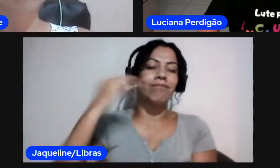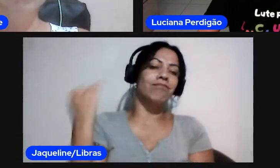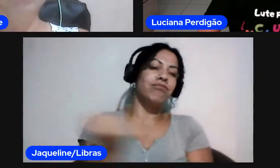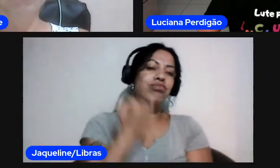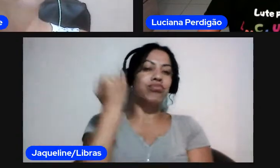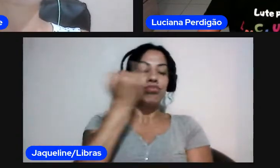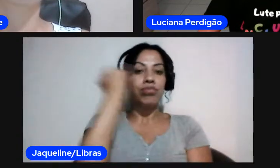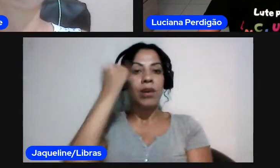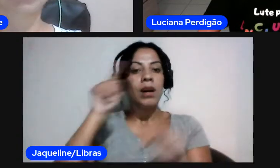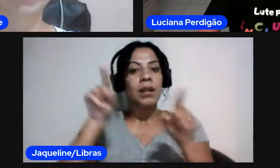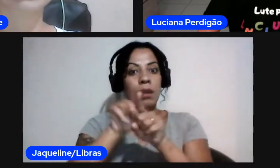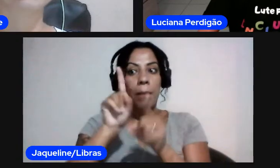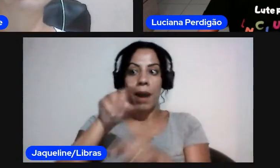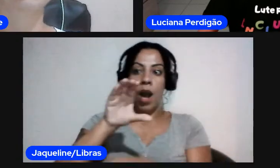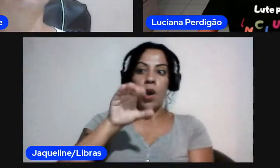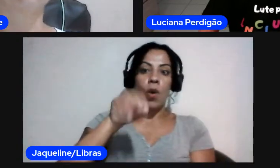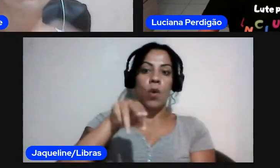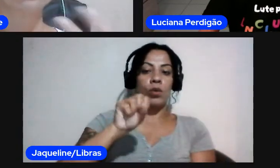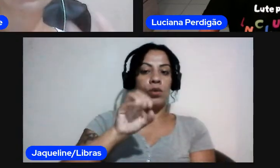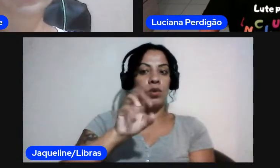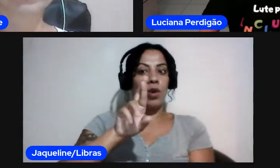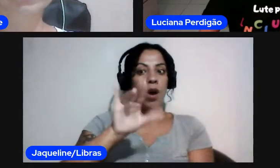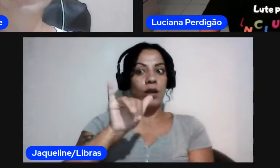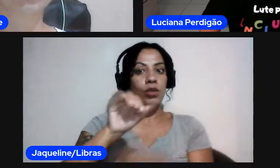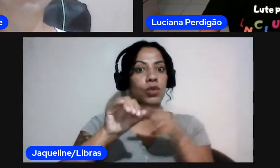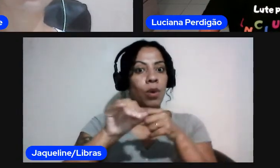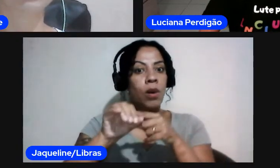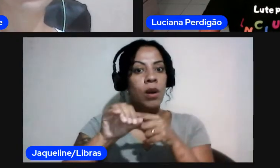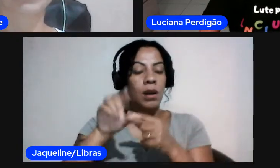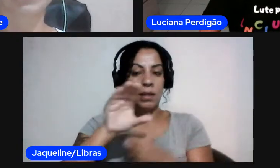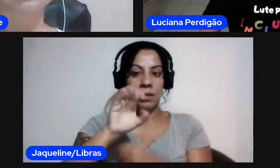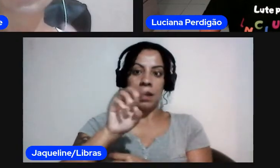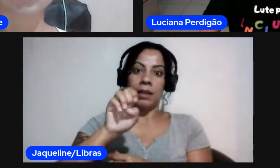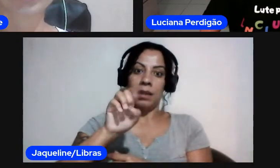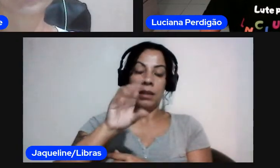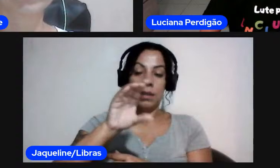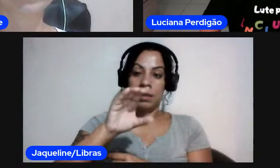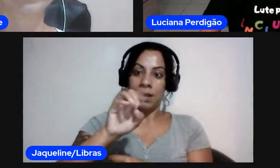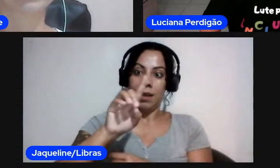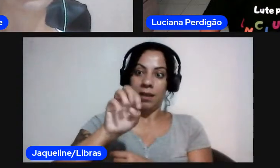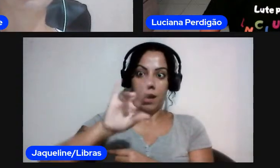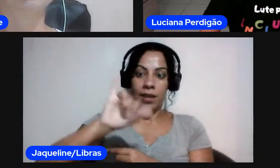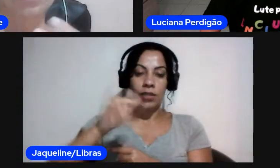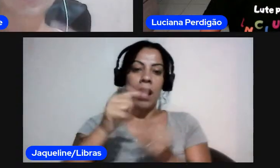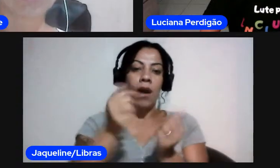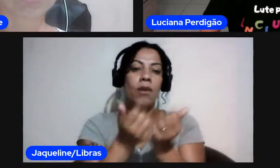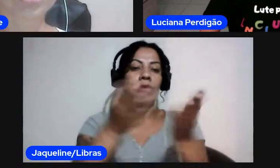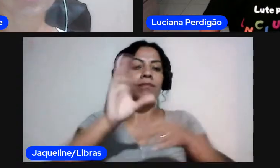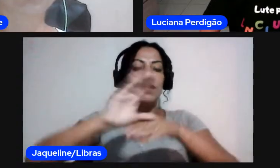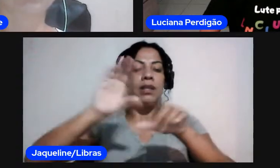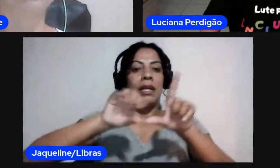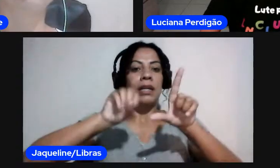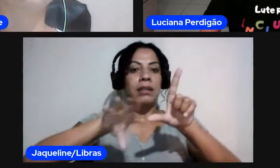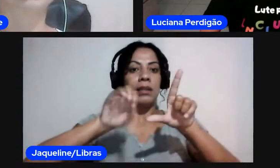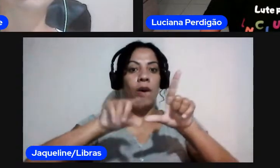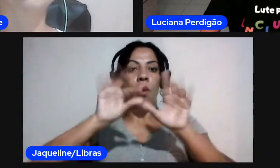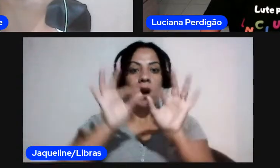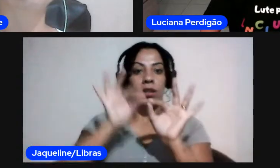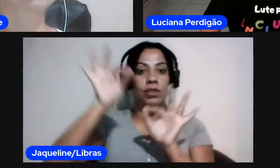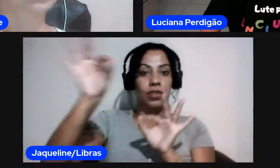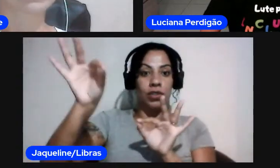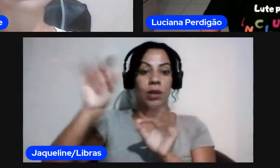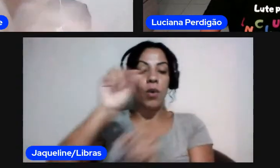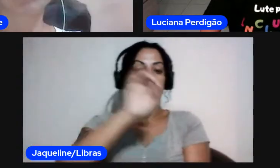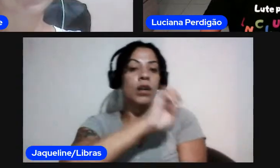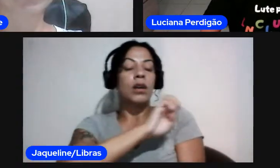dentro de um consórcio que oferece cursos de licenciatura, né, à distância, dentro do estado do Rio de